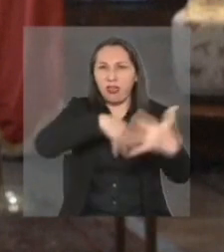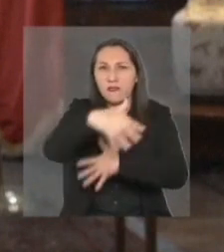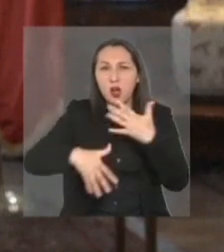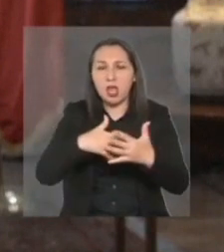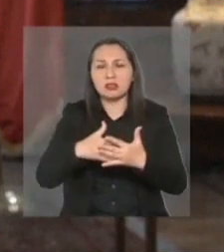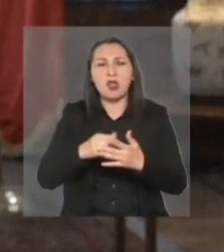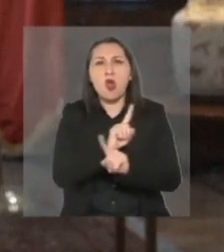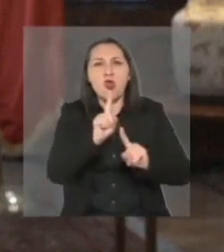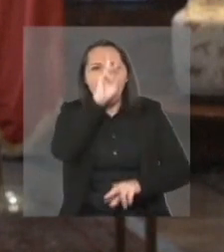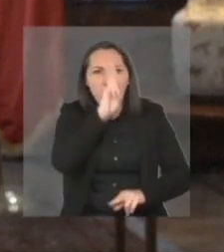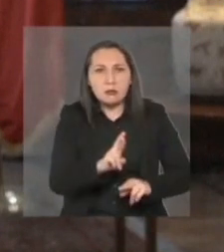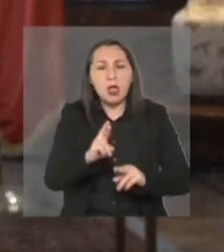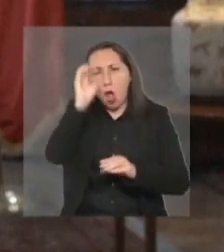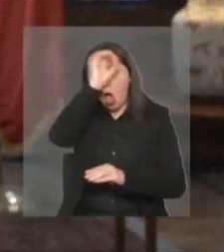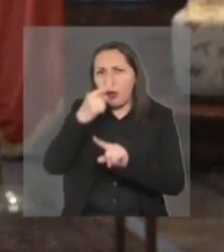lado.